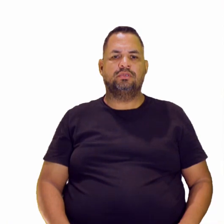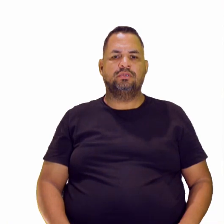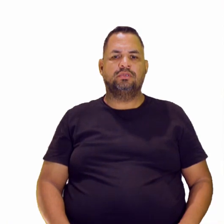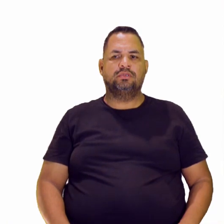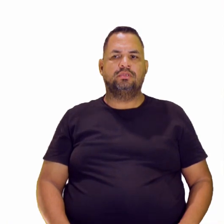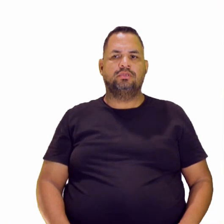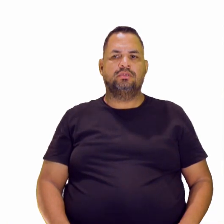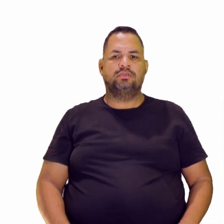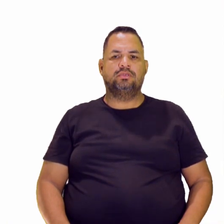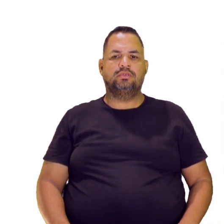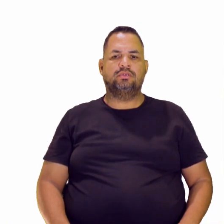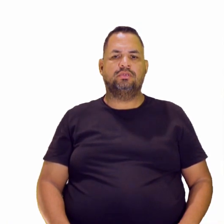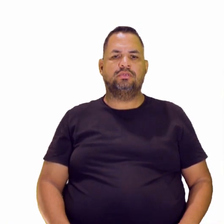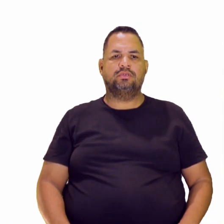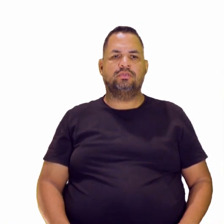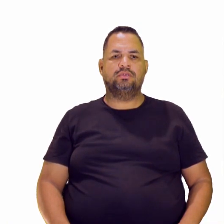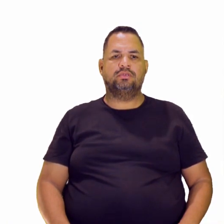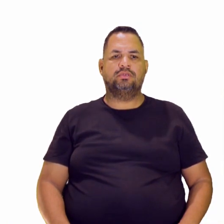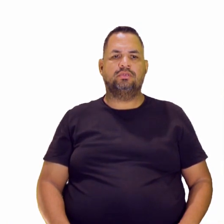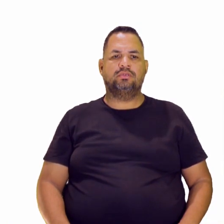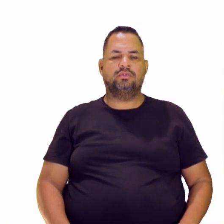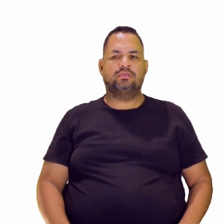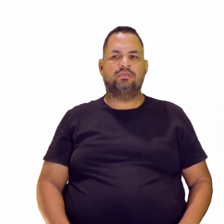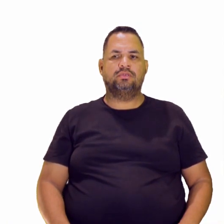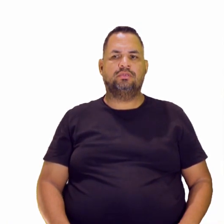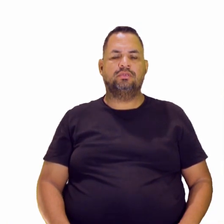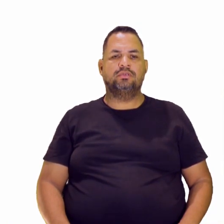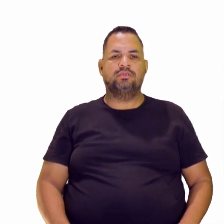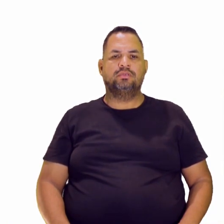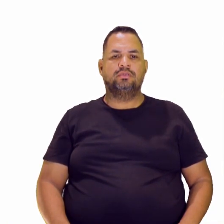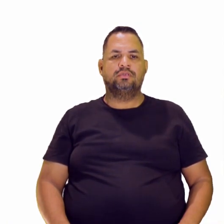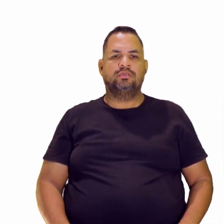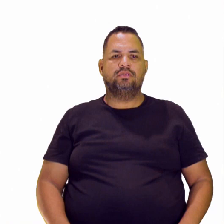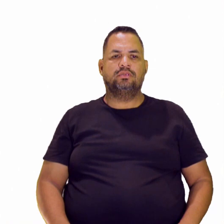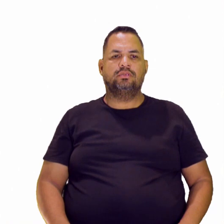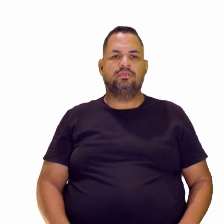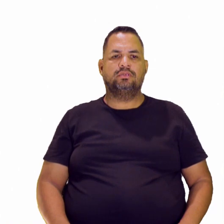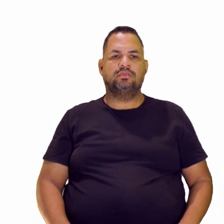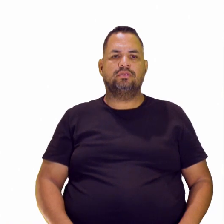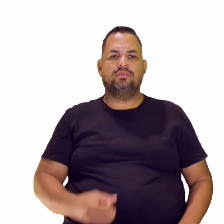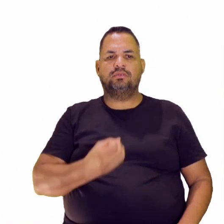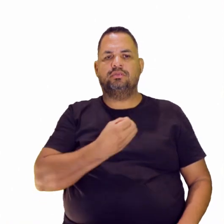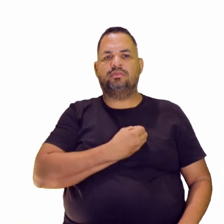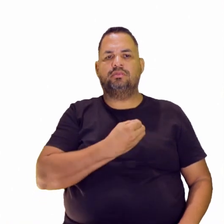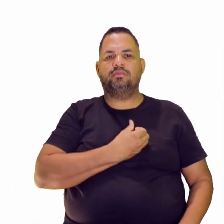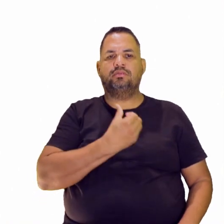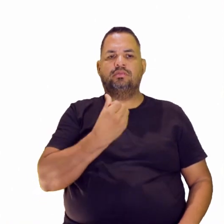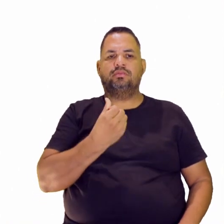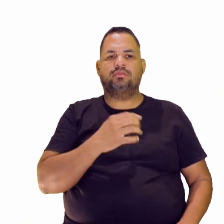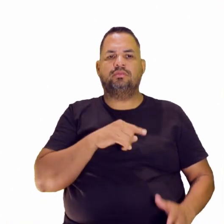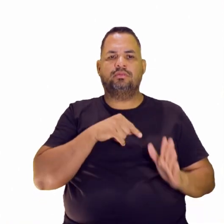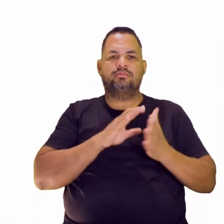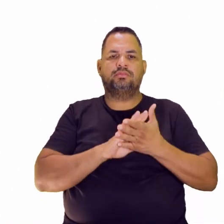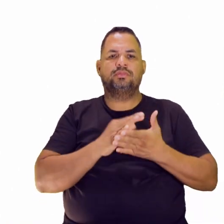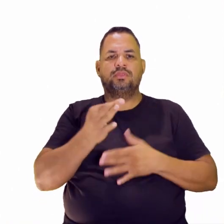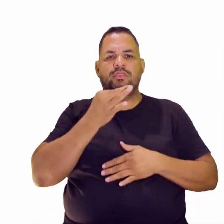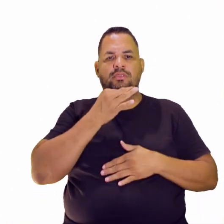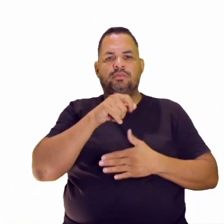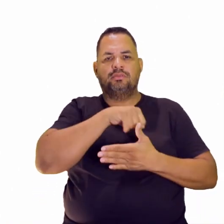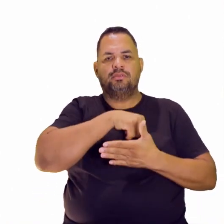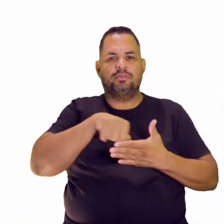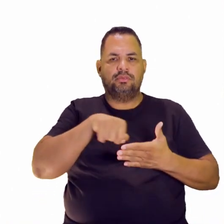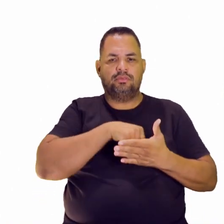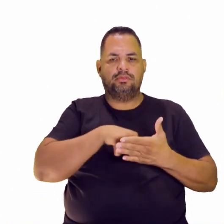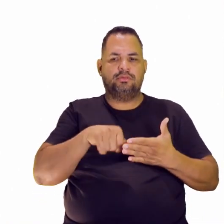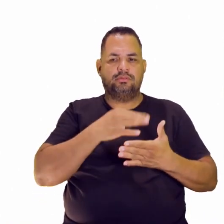É isso. Então, vamos seguir aqui com a questão 6, uma questão discursiva, aquela em que você vai